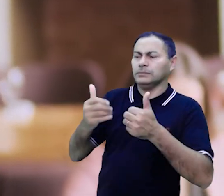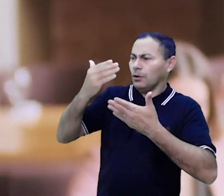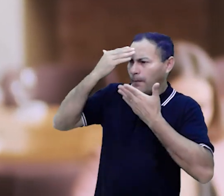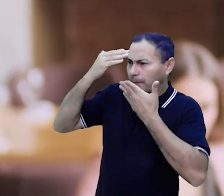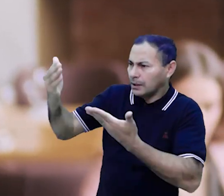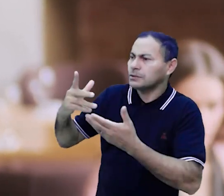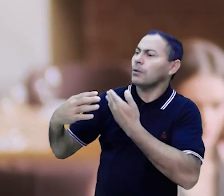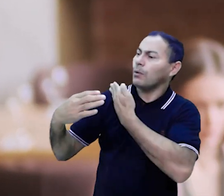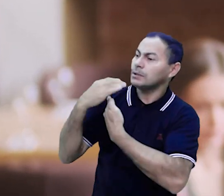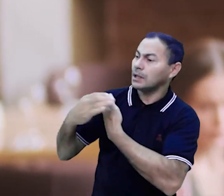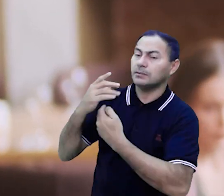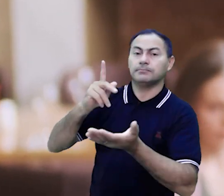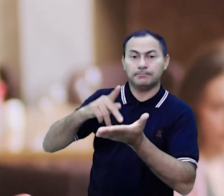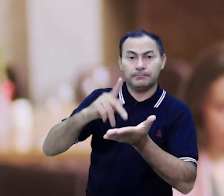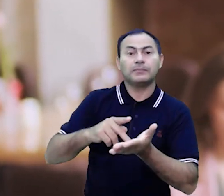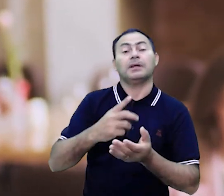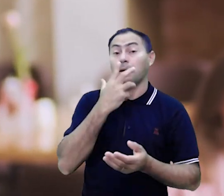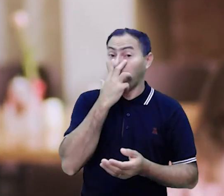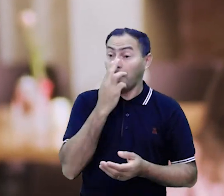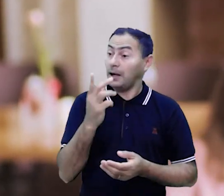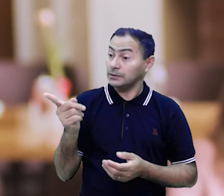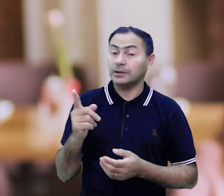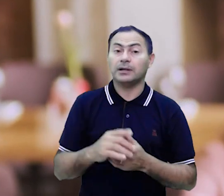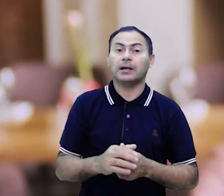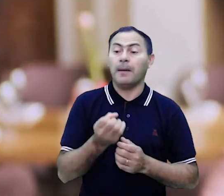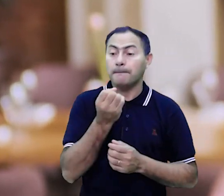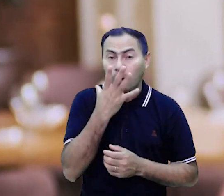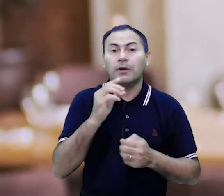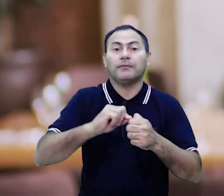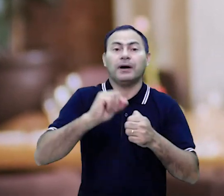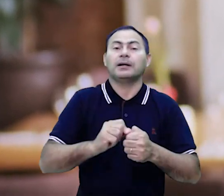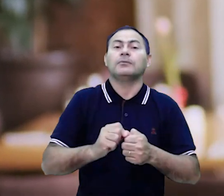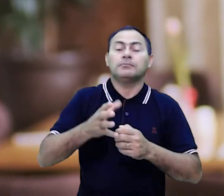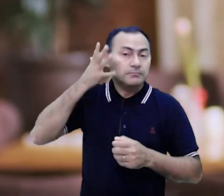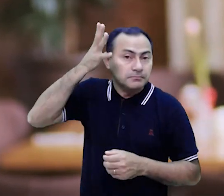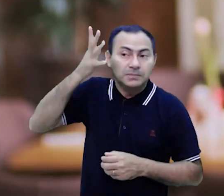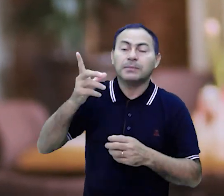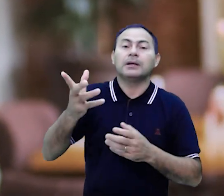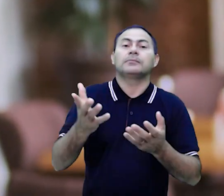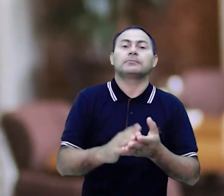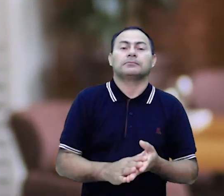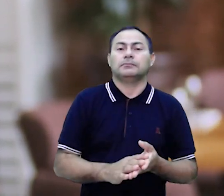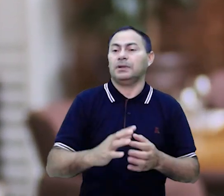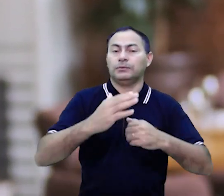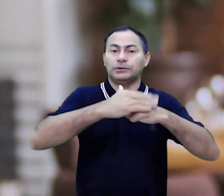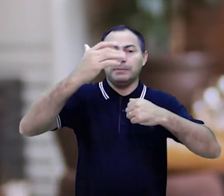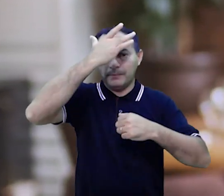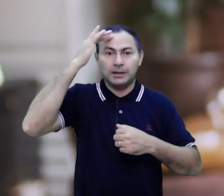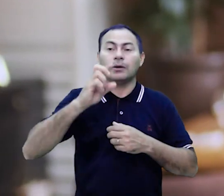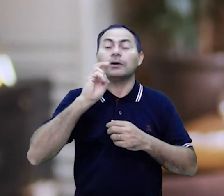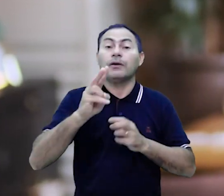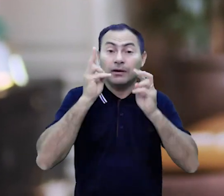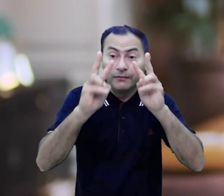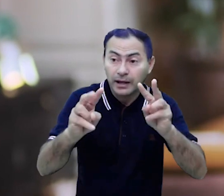prefeito, muito obrigado pelo seu conselho. Na verdade, acho que ele é tão bom que farei um sermão sobre ele. Não